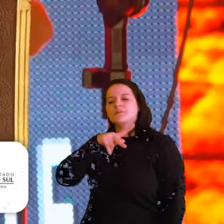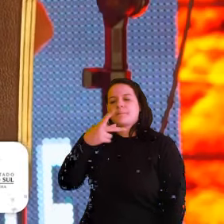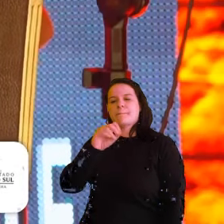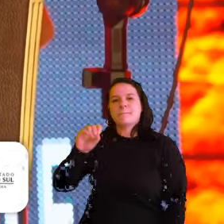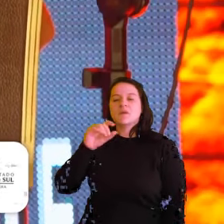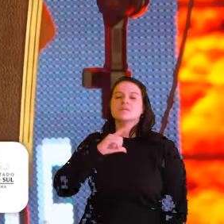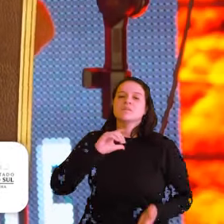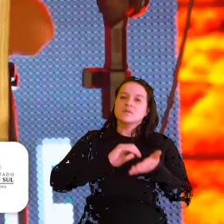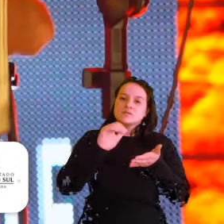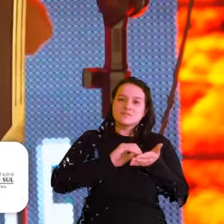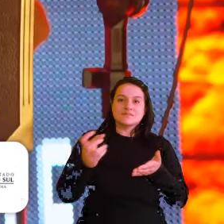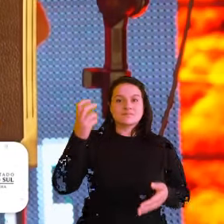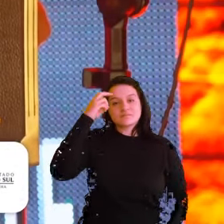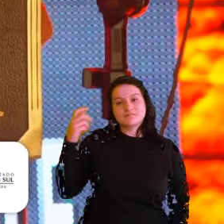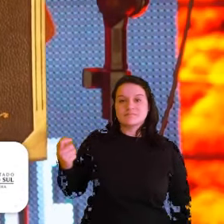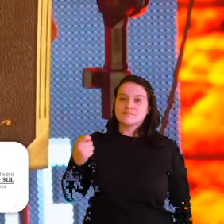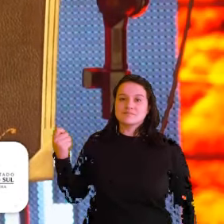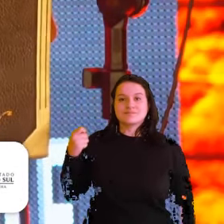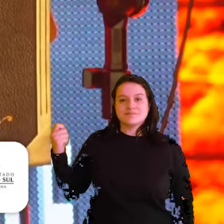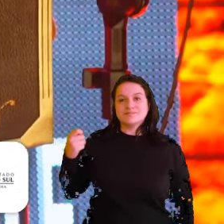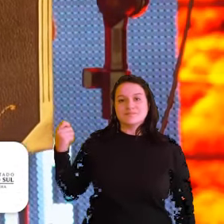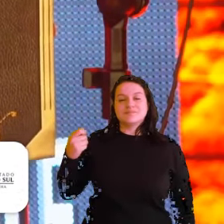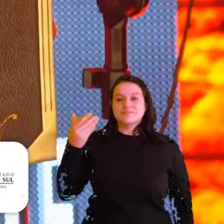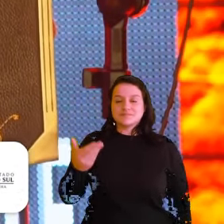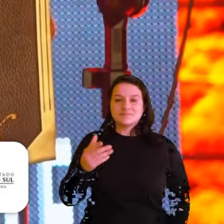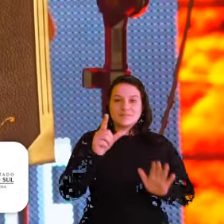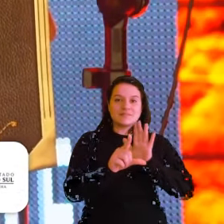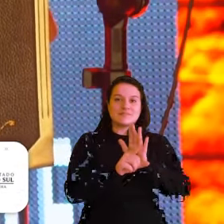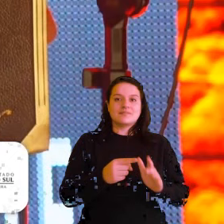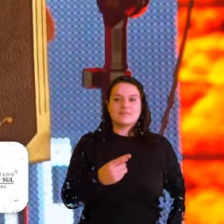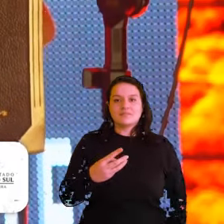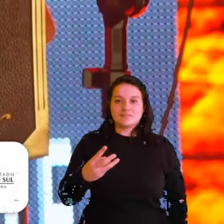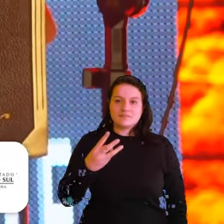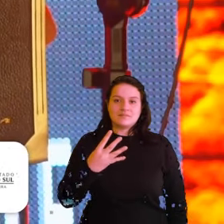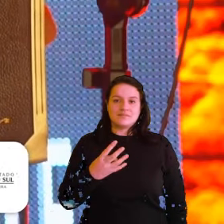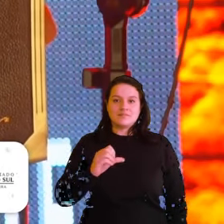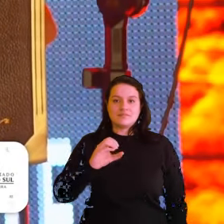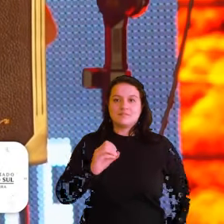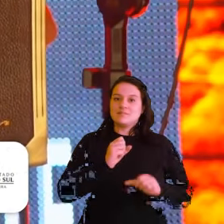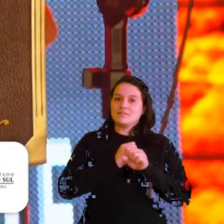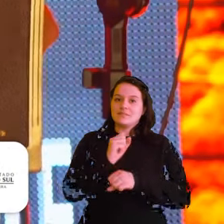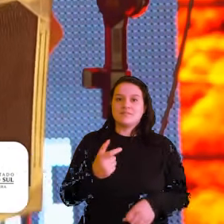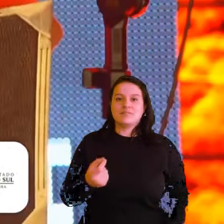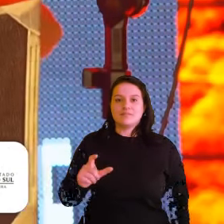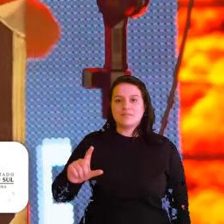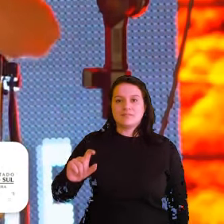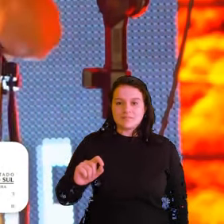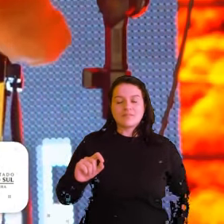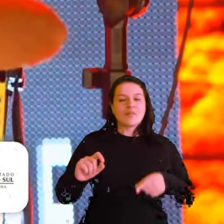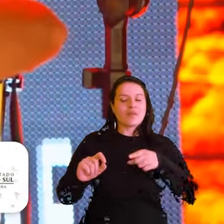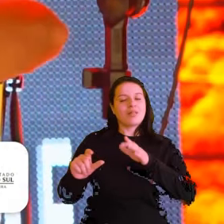financiamento do Procultura da Secretaria da Cultura do Governo do Estado do Rio Grande do Sul. Lei 13.490 do ano